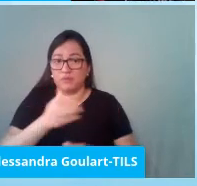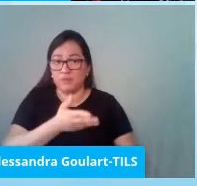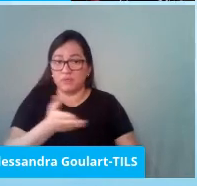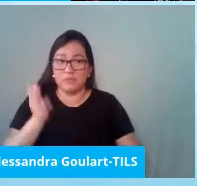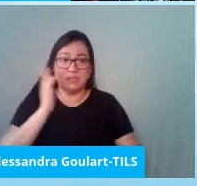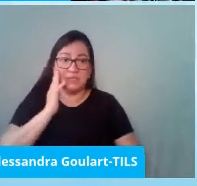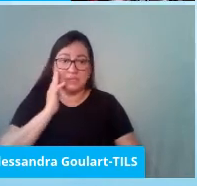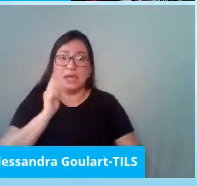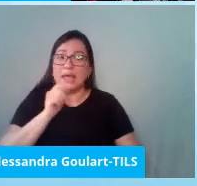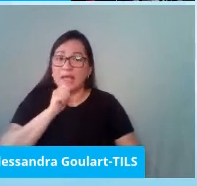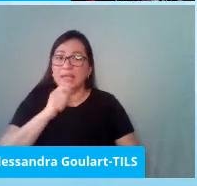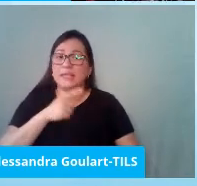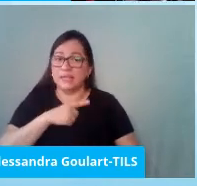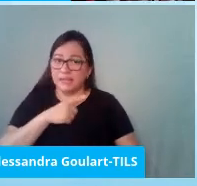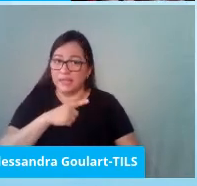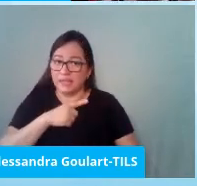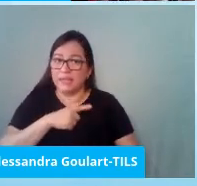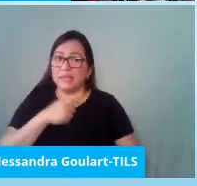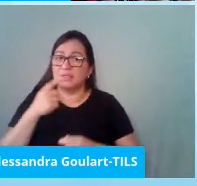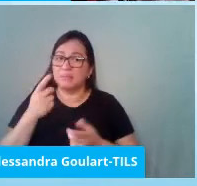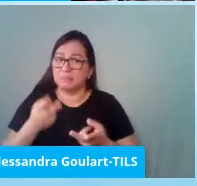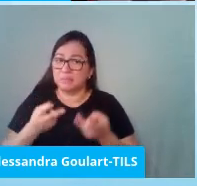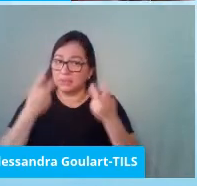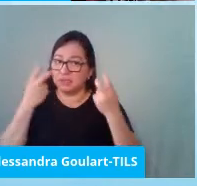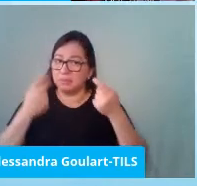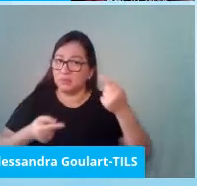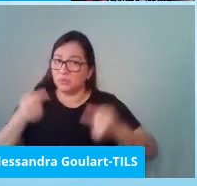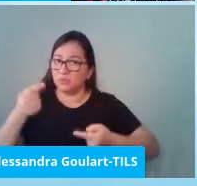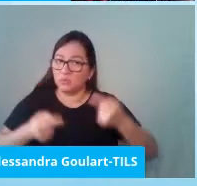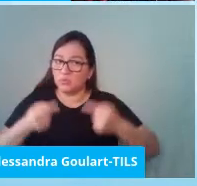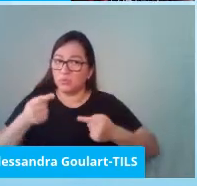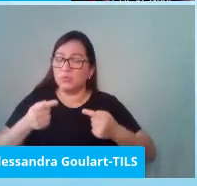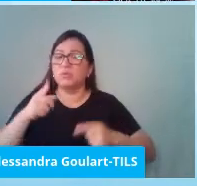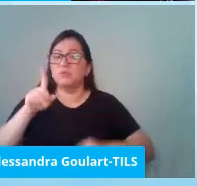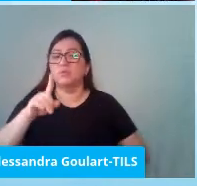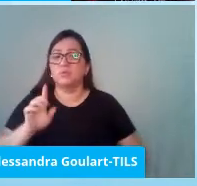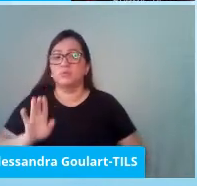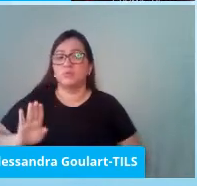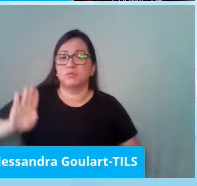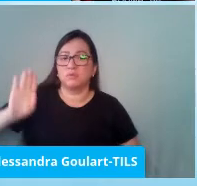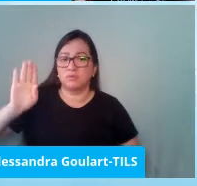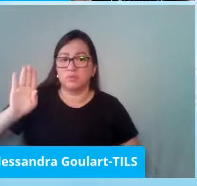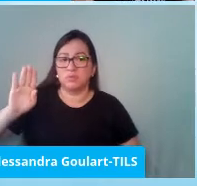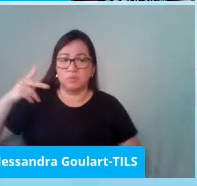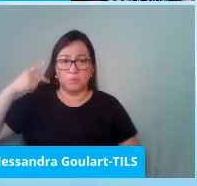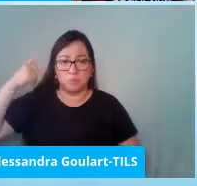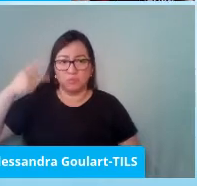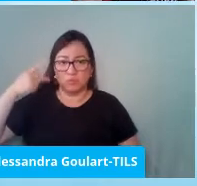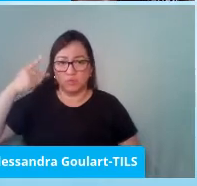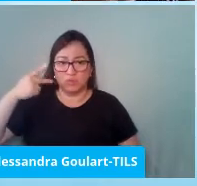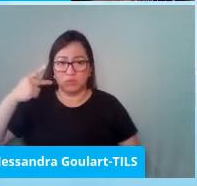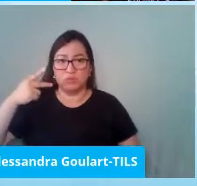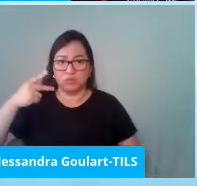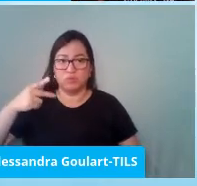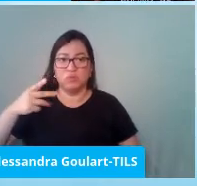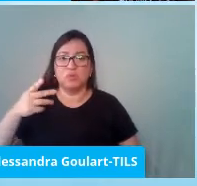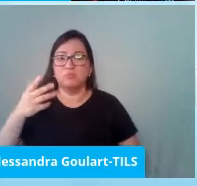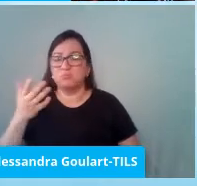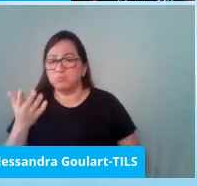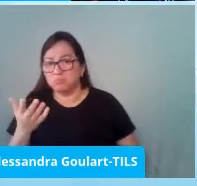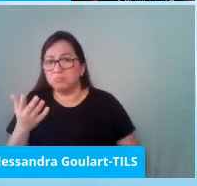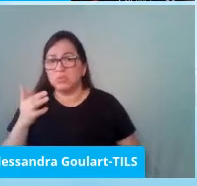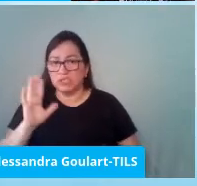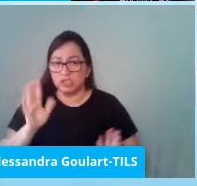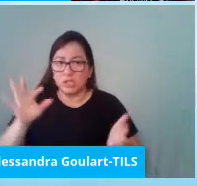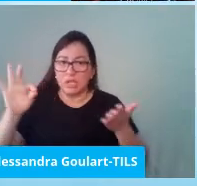em tempo da gente articular com os candidatos dos municípios que têm segundo turno, para que assinem uma carta, né,